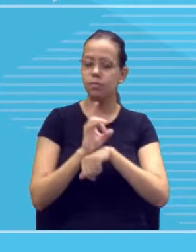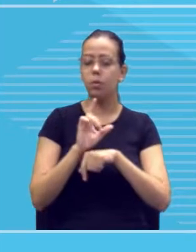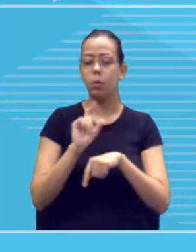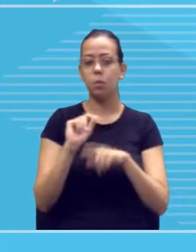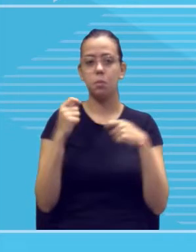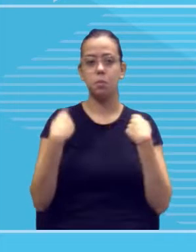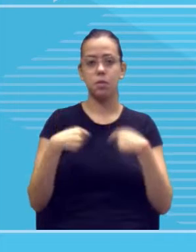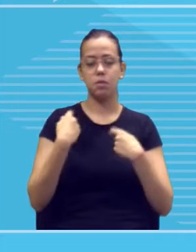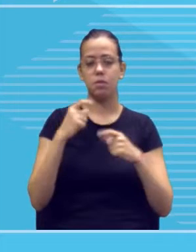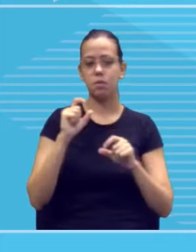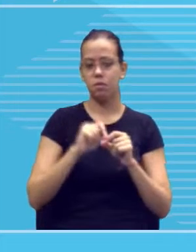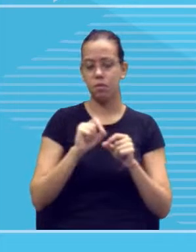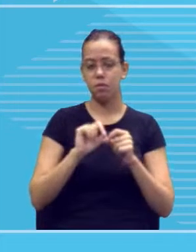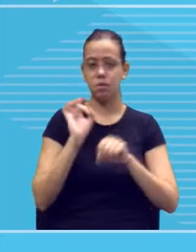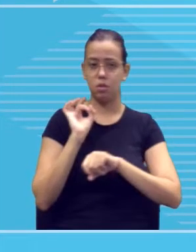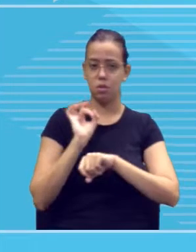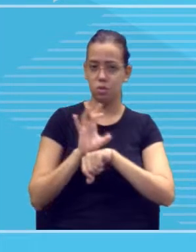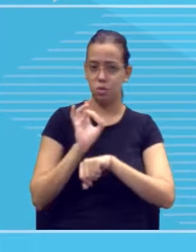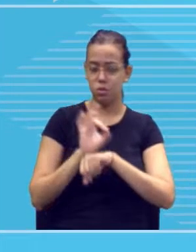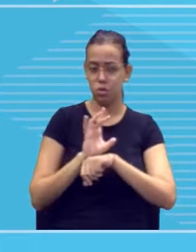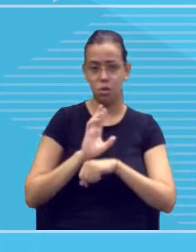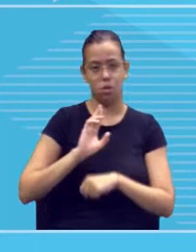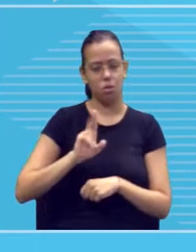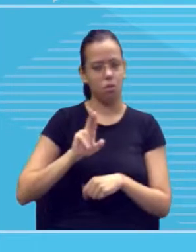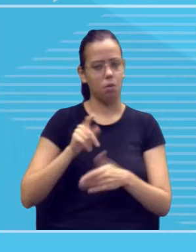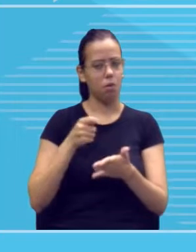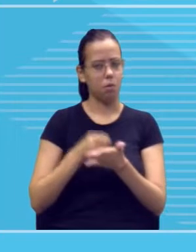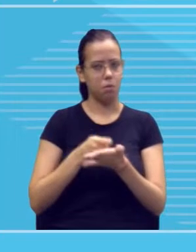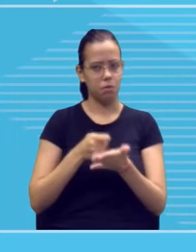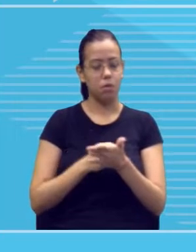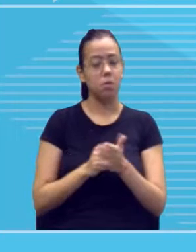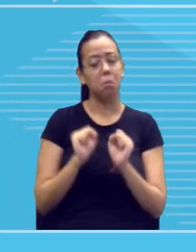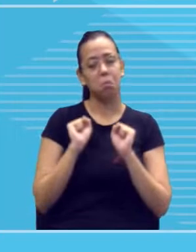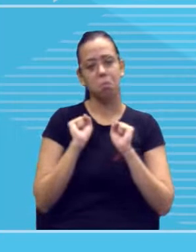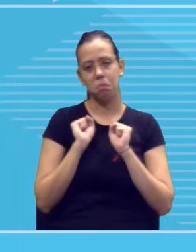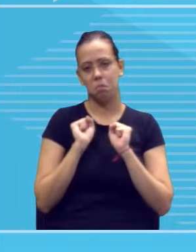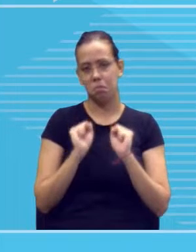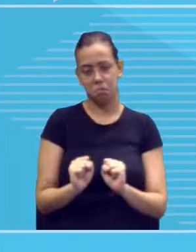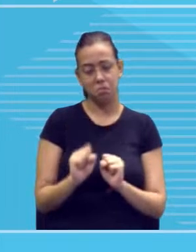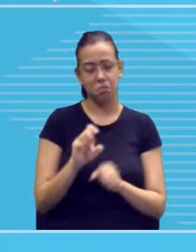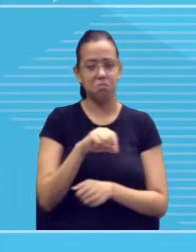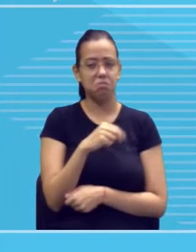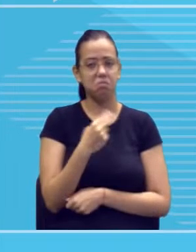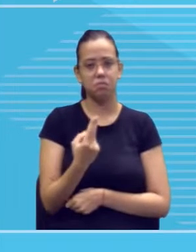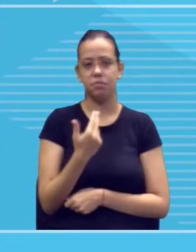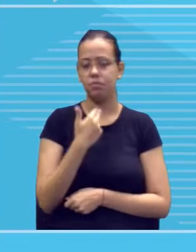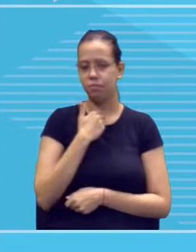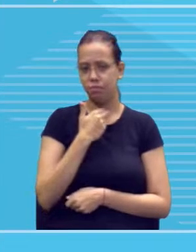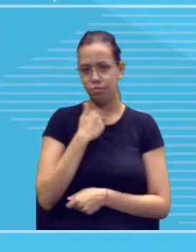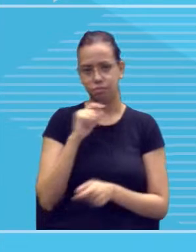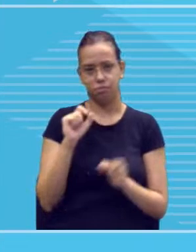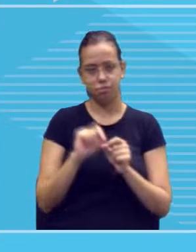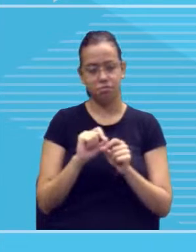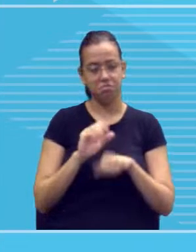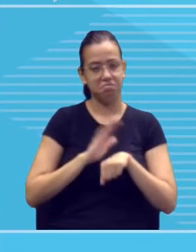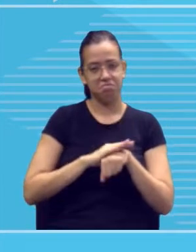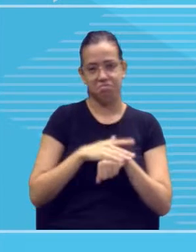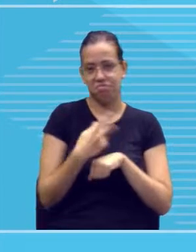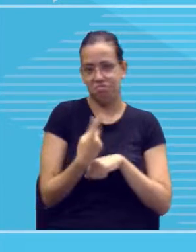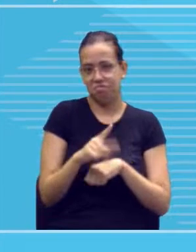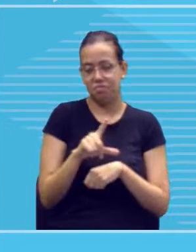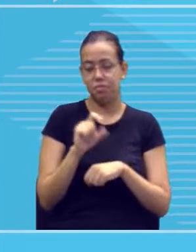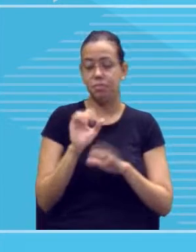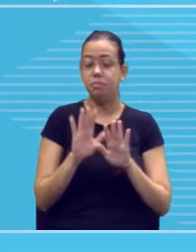deve fazer sugestão Não é obrigação você pode ou não fazer aquilo ali já seu critério